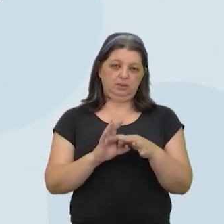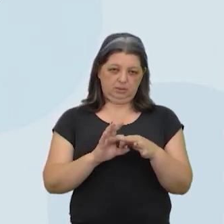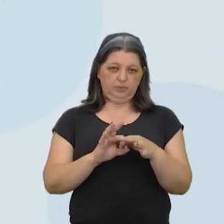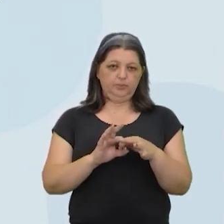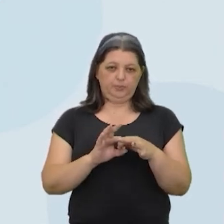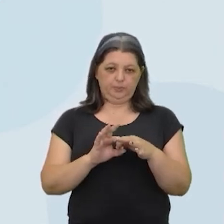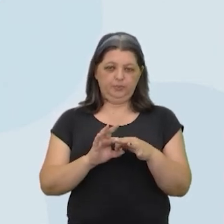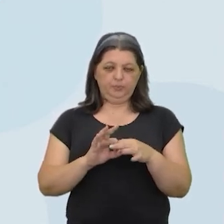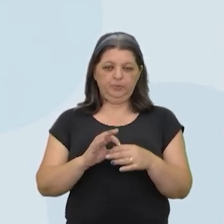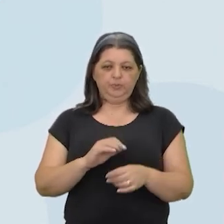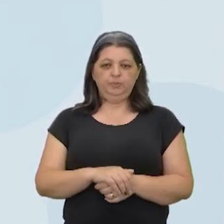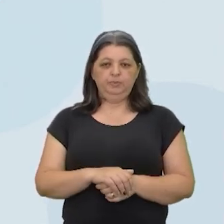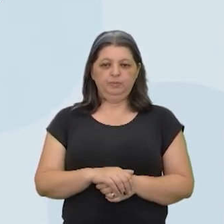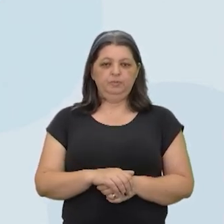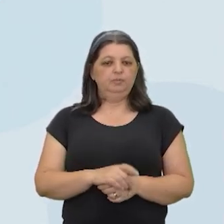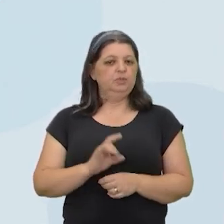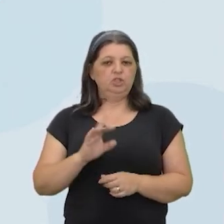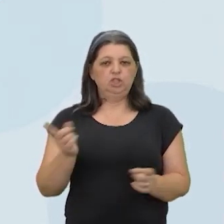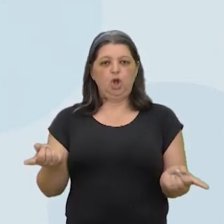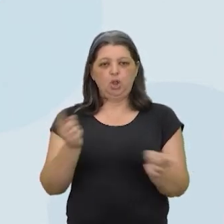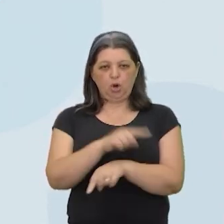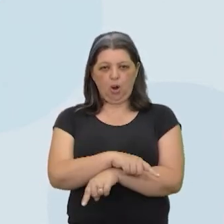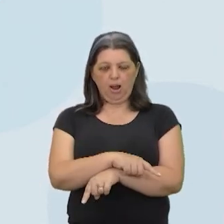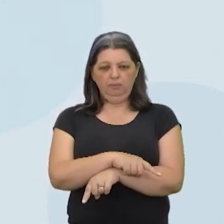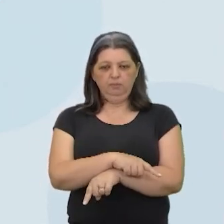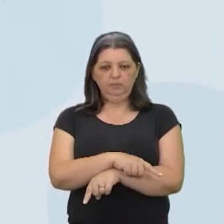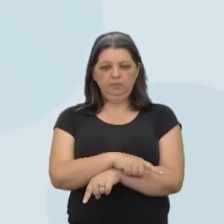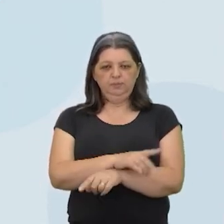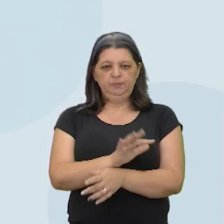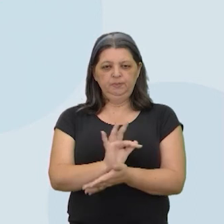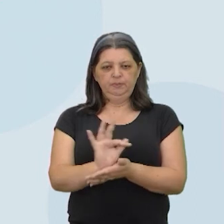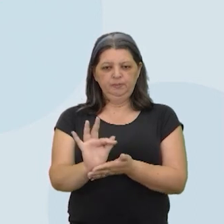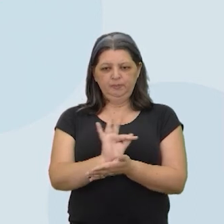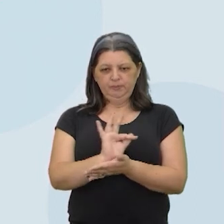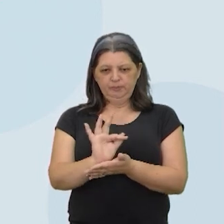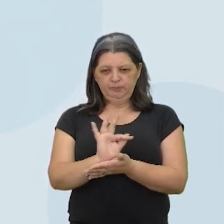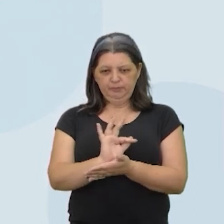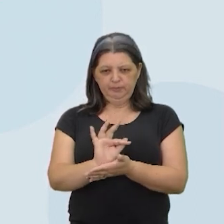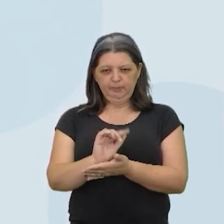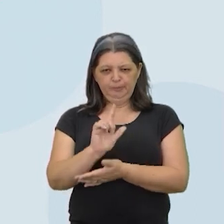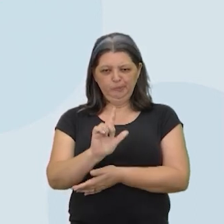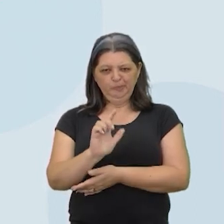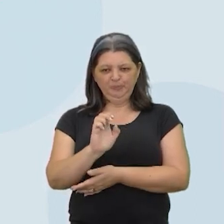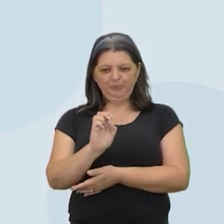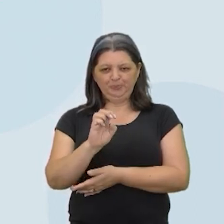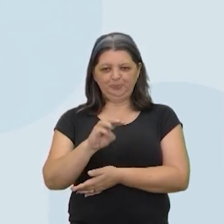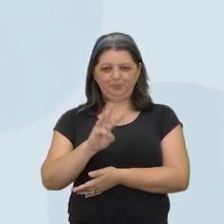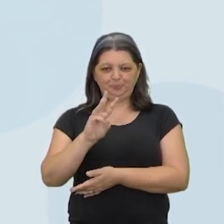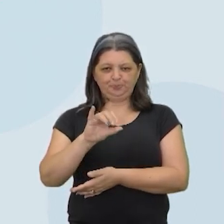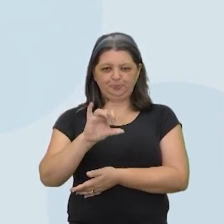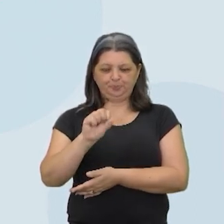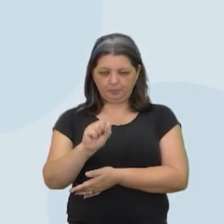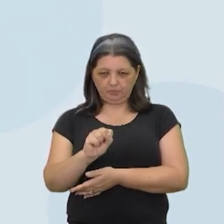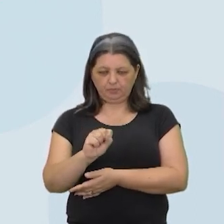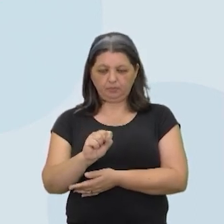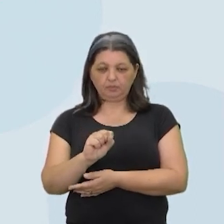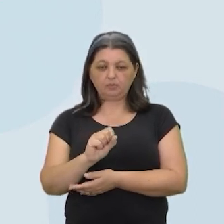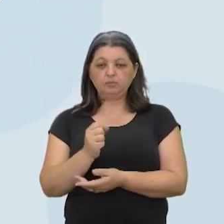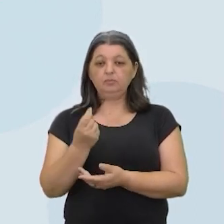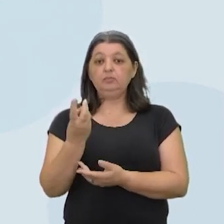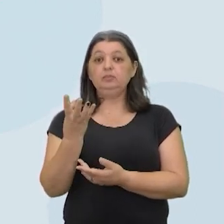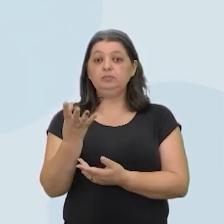Quando eu faço, é só trocar. E a fórmula de Lewis, ou ligação eletrônica, ela é representada pela